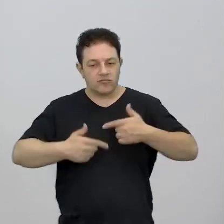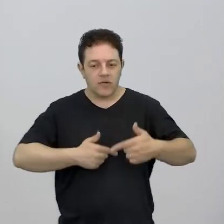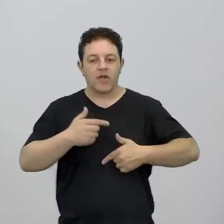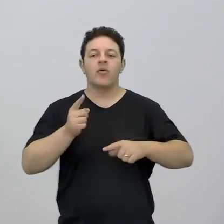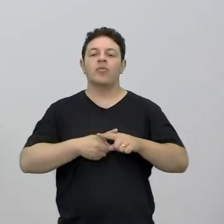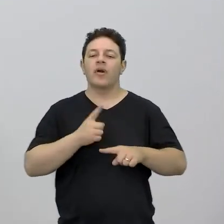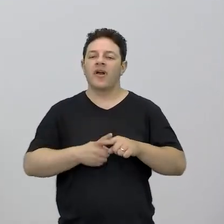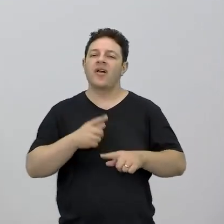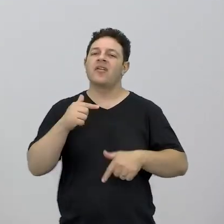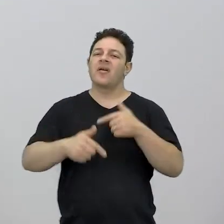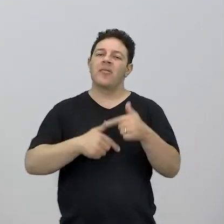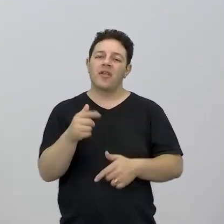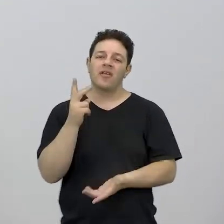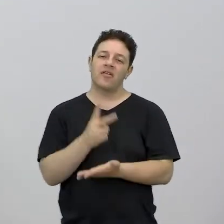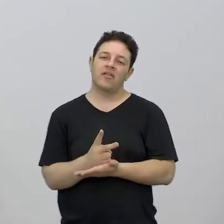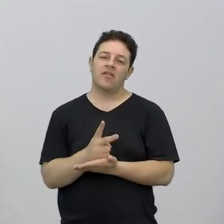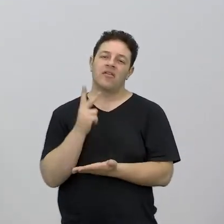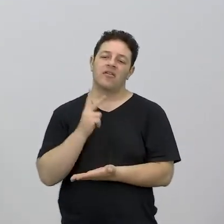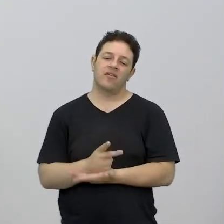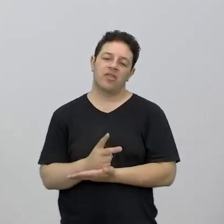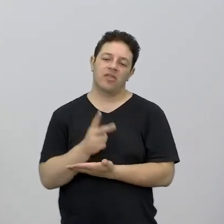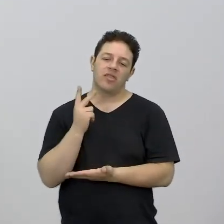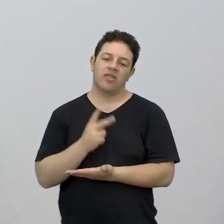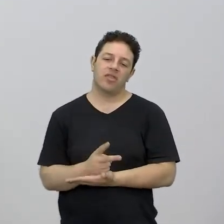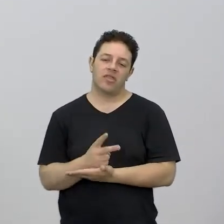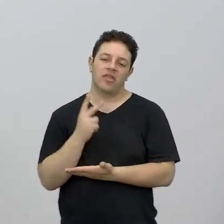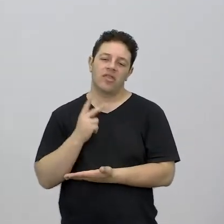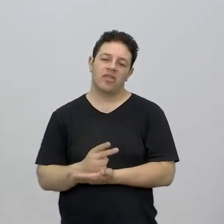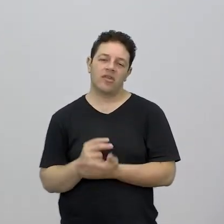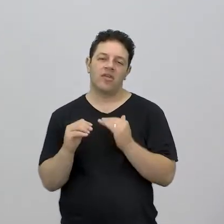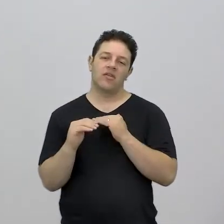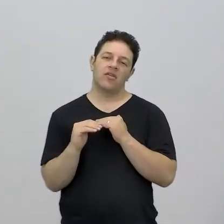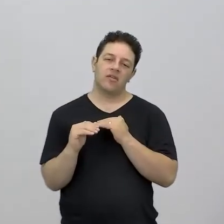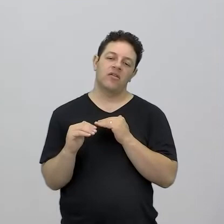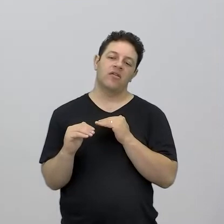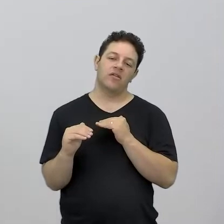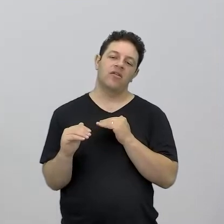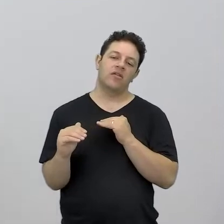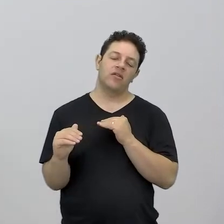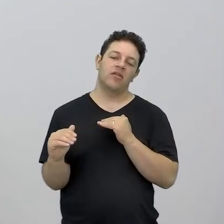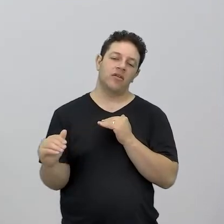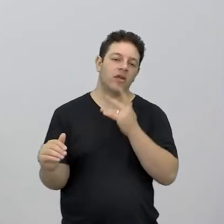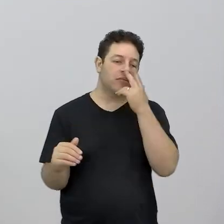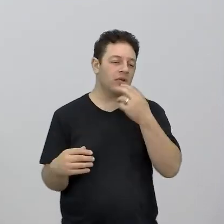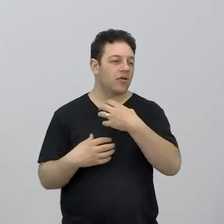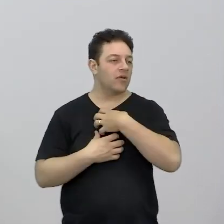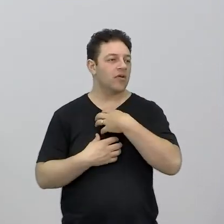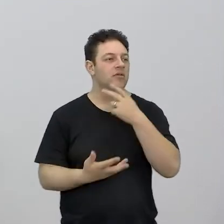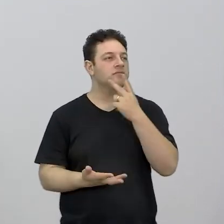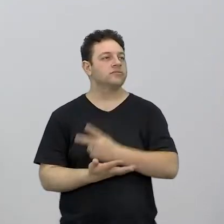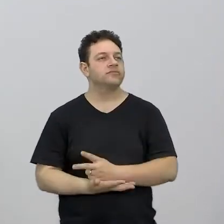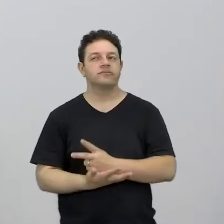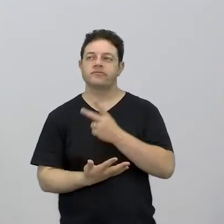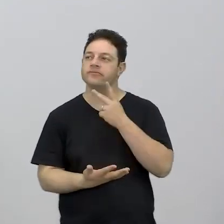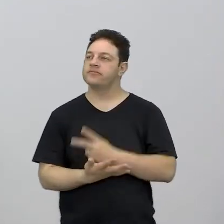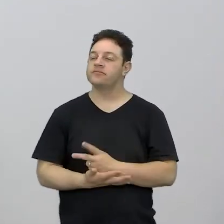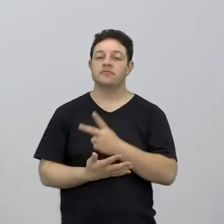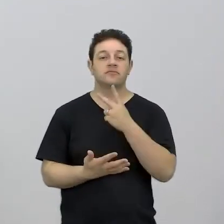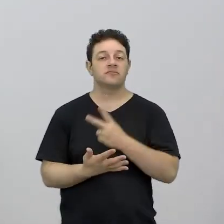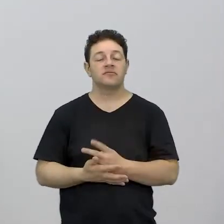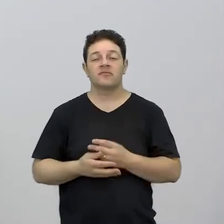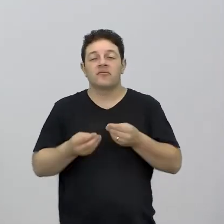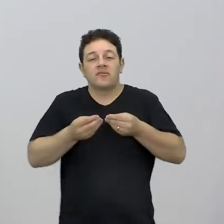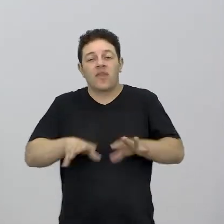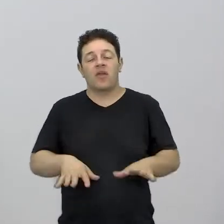trabalho extremamente monótono, como vocês devem imaginar. E essa monotonia do trabalho é muito prejudicial para